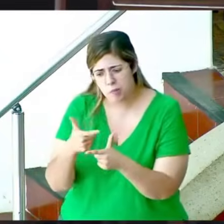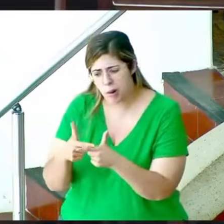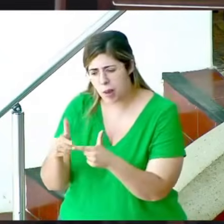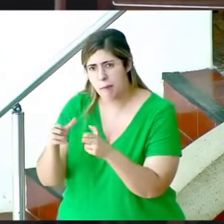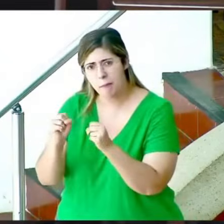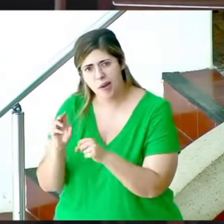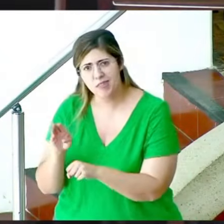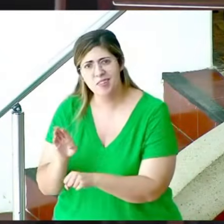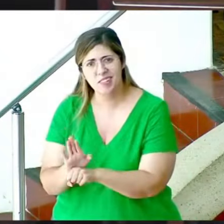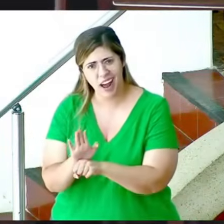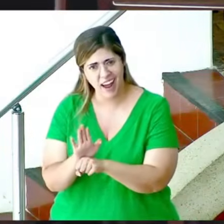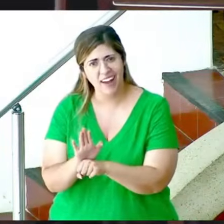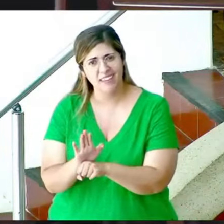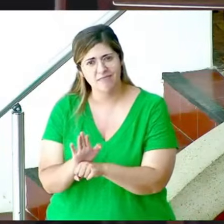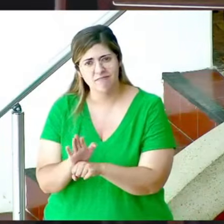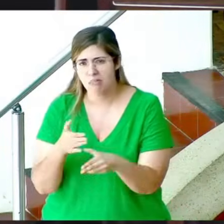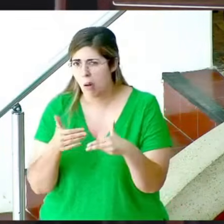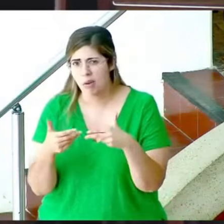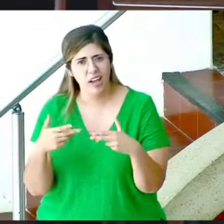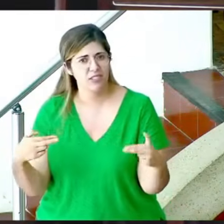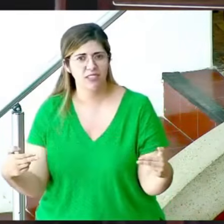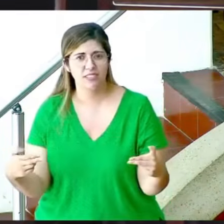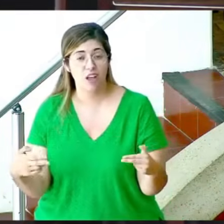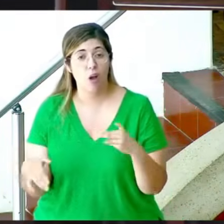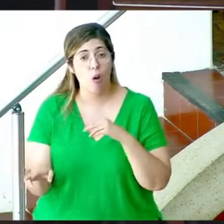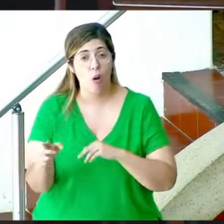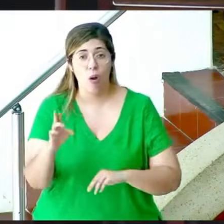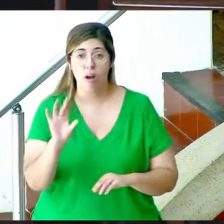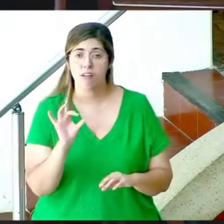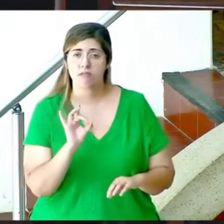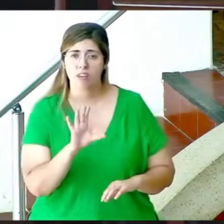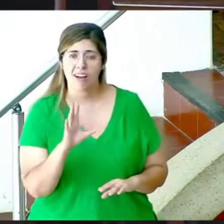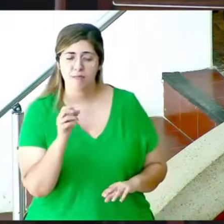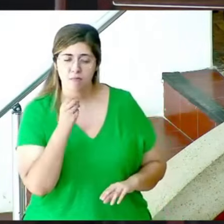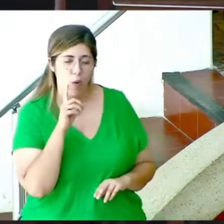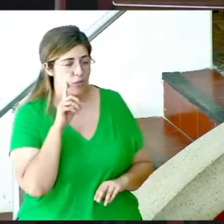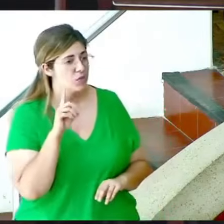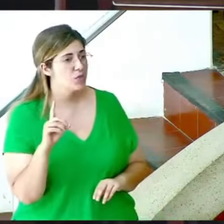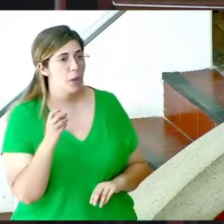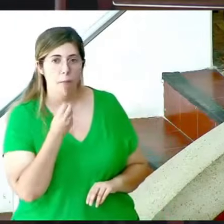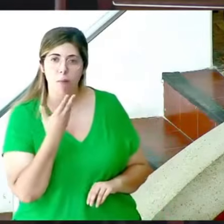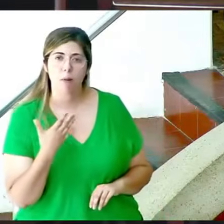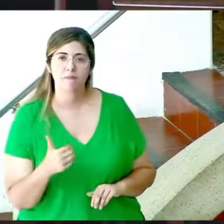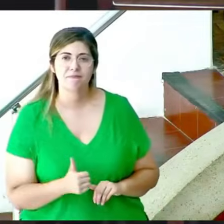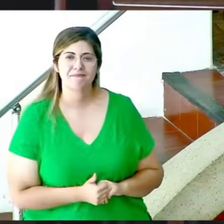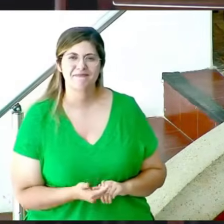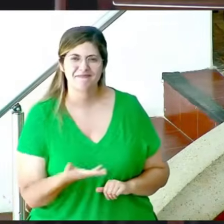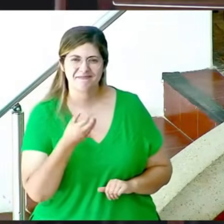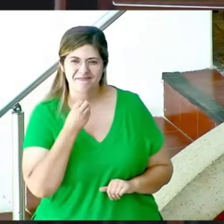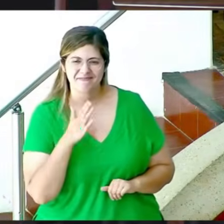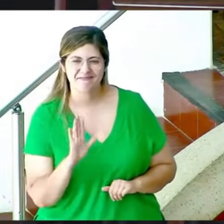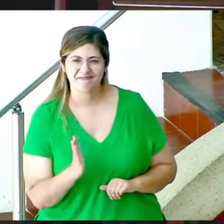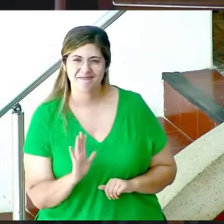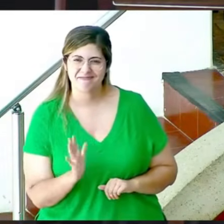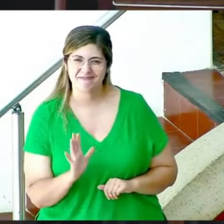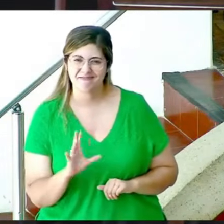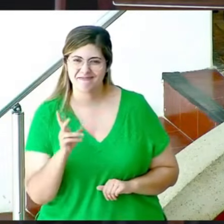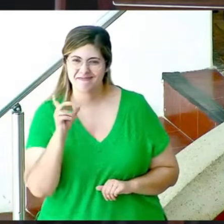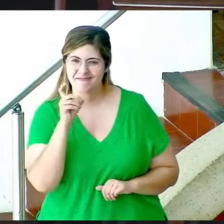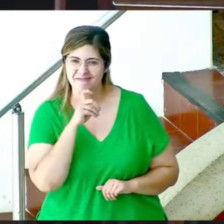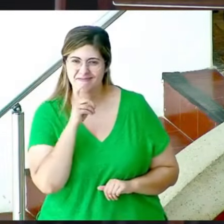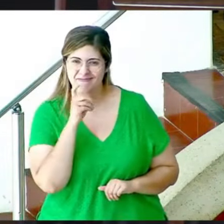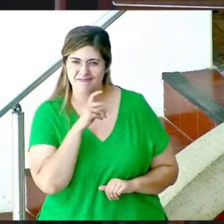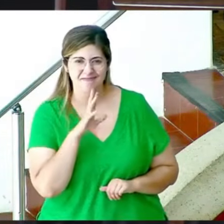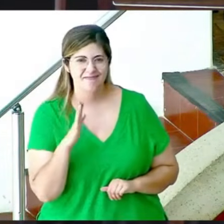a você? Ou nós vamos falar: bom dia, bem-vindo, tudo bem? Como está? Tchau. Até domingo que